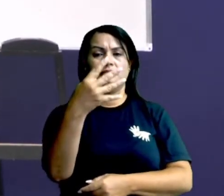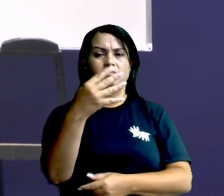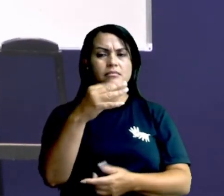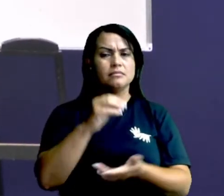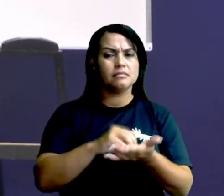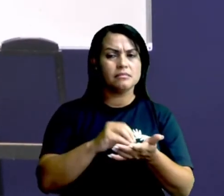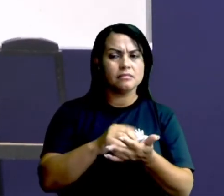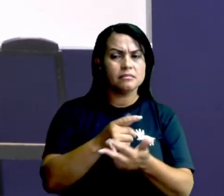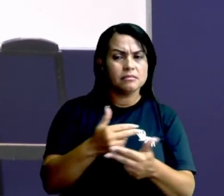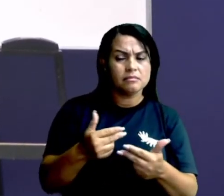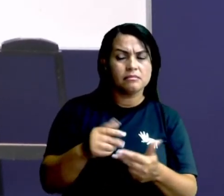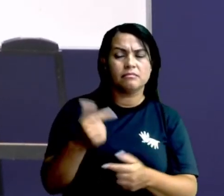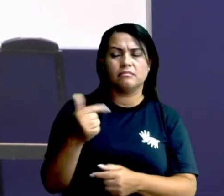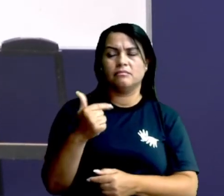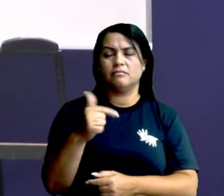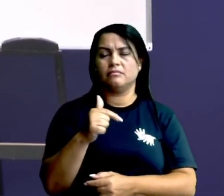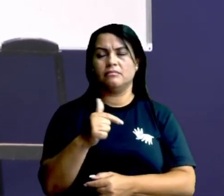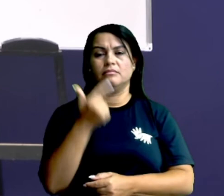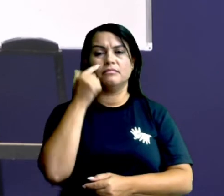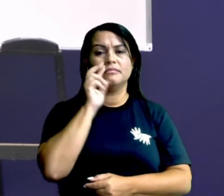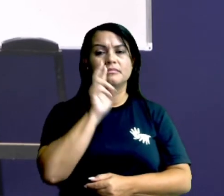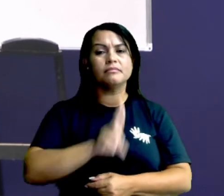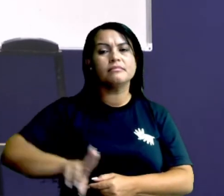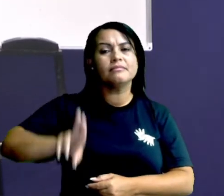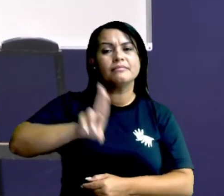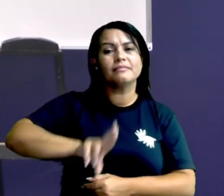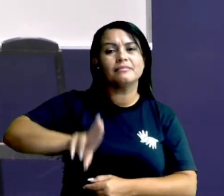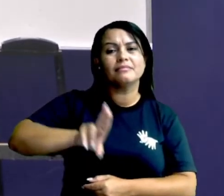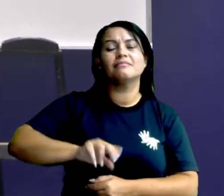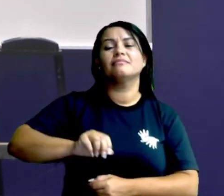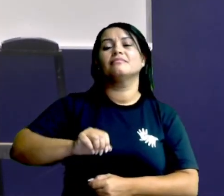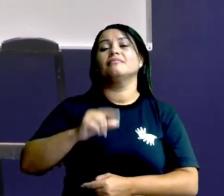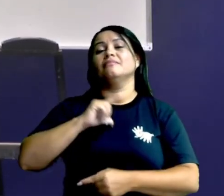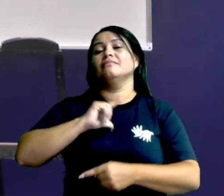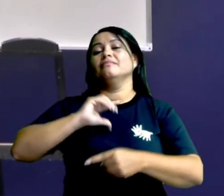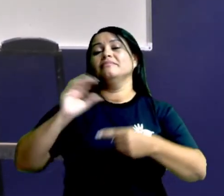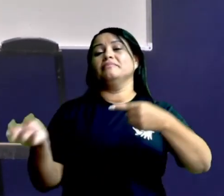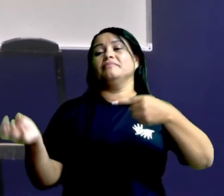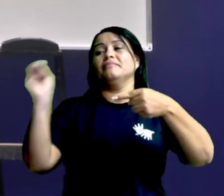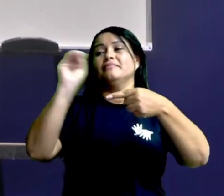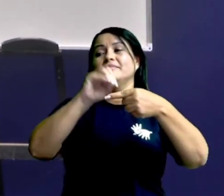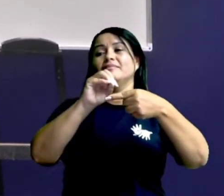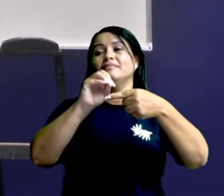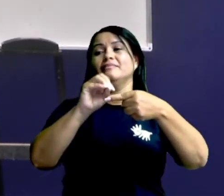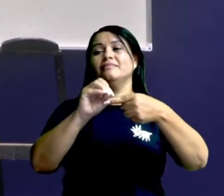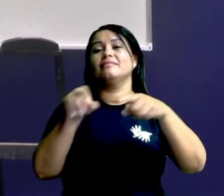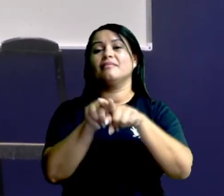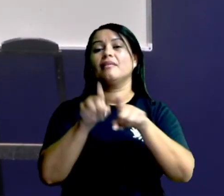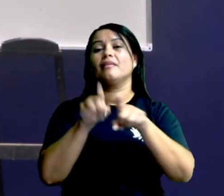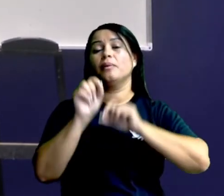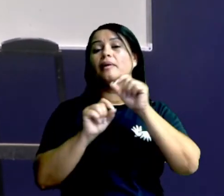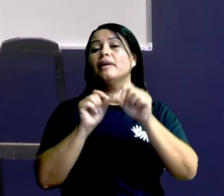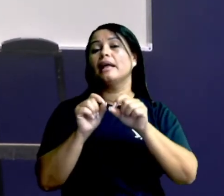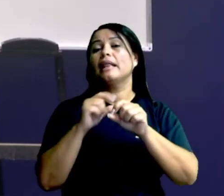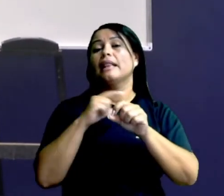Sobrou algo? Não. Então, vamos, ó, acrescentar o zero.